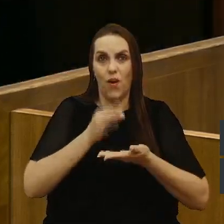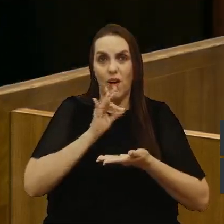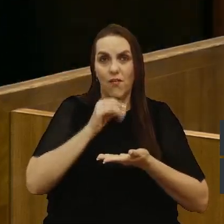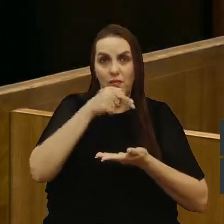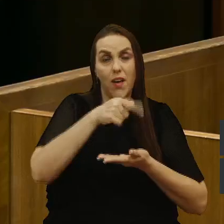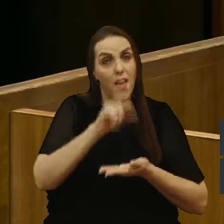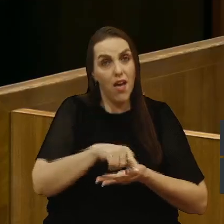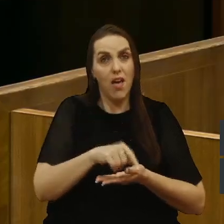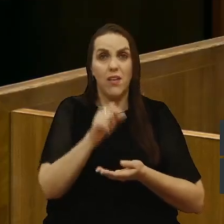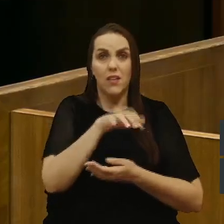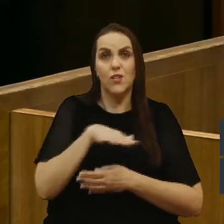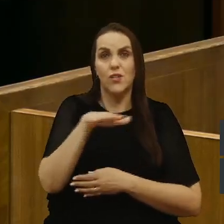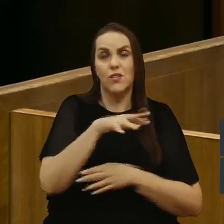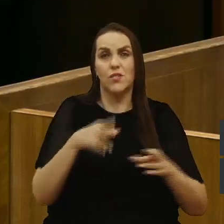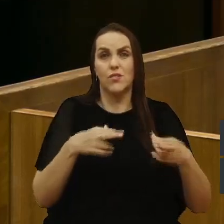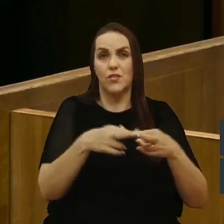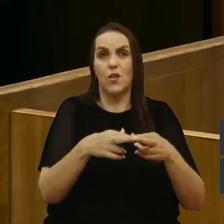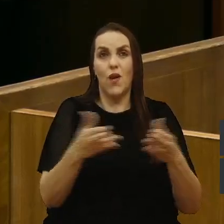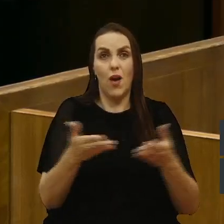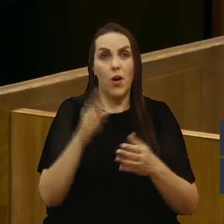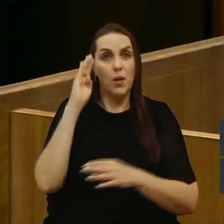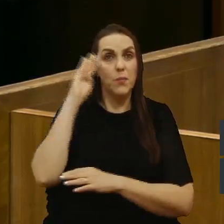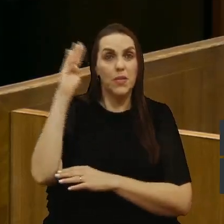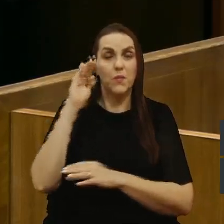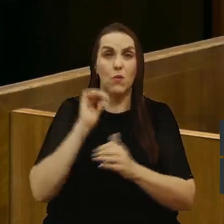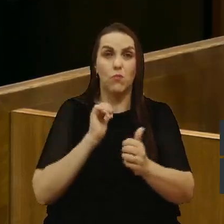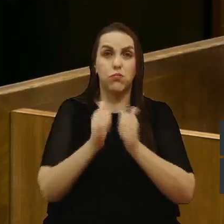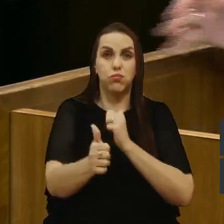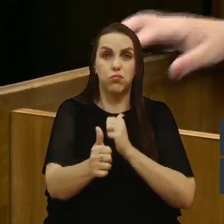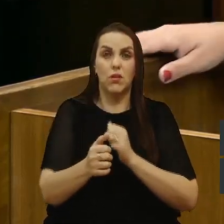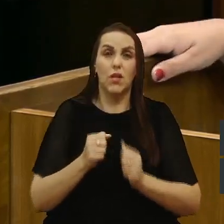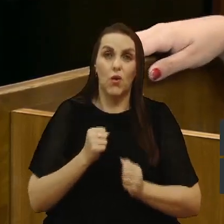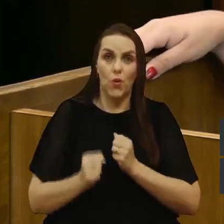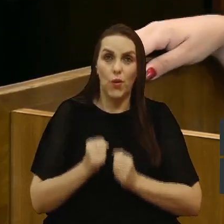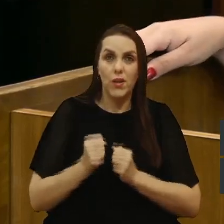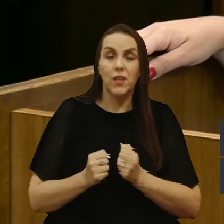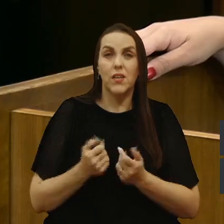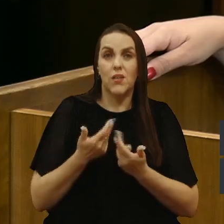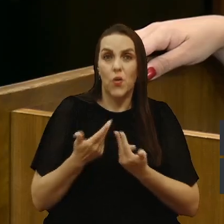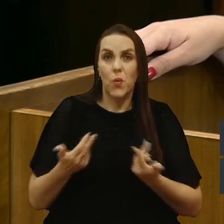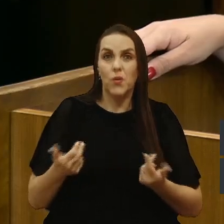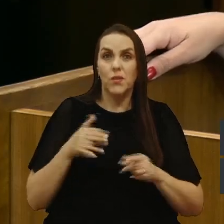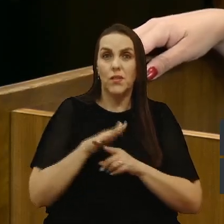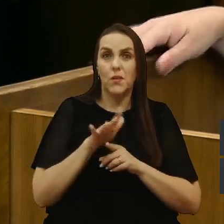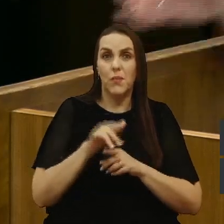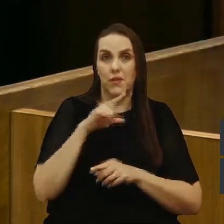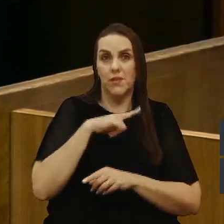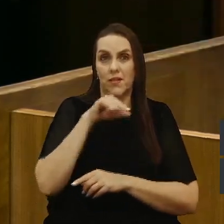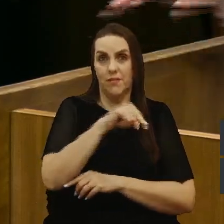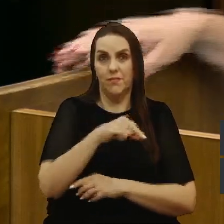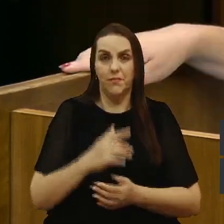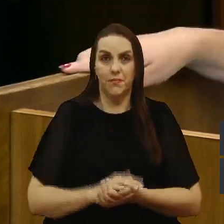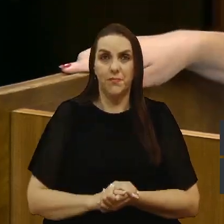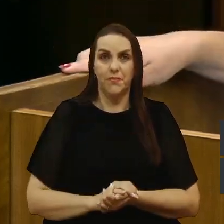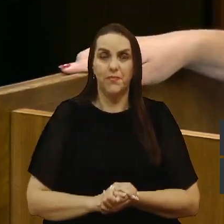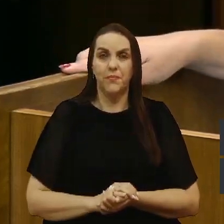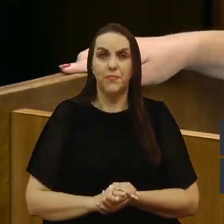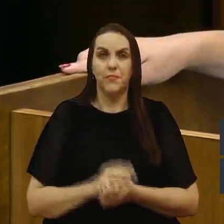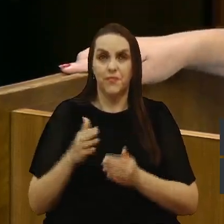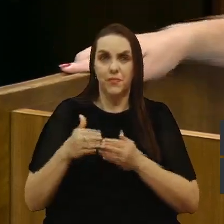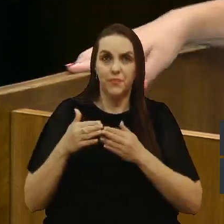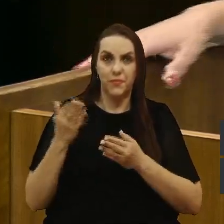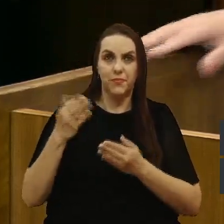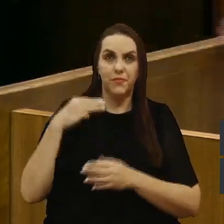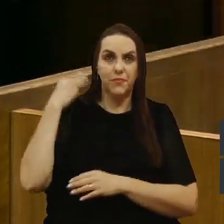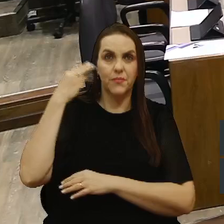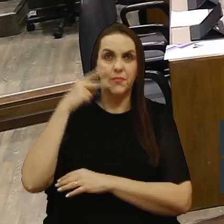aquela região, principalmente agora nas questões da ultramaratona e outras demandas que eles têm. Uma parte, vereadora. Seu a parte, vereadora